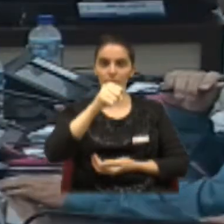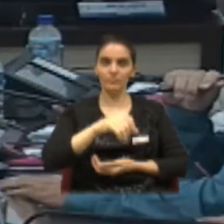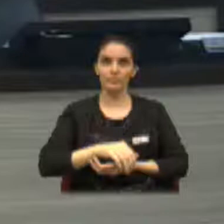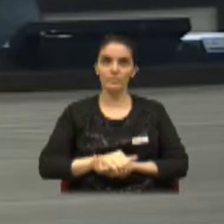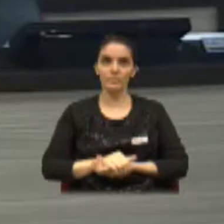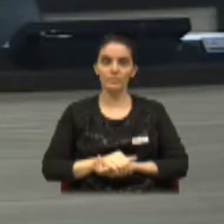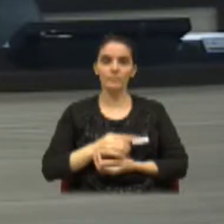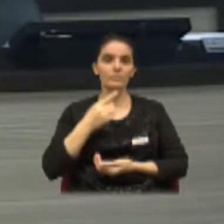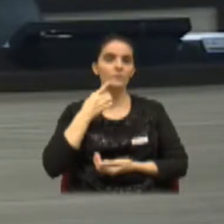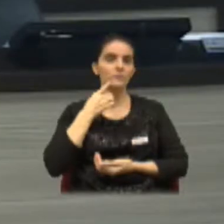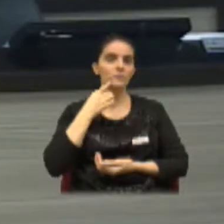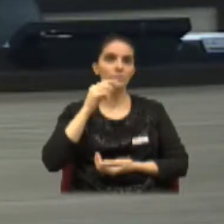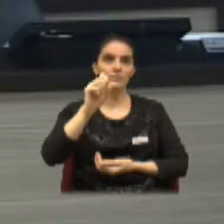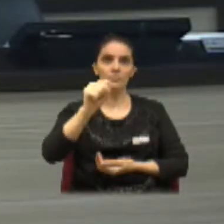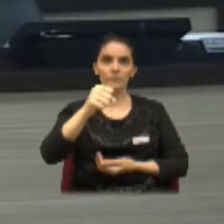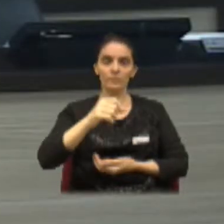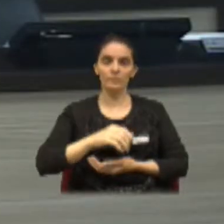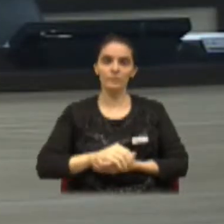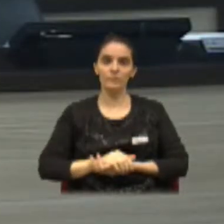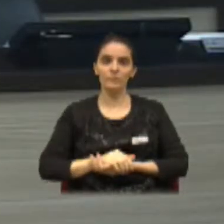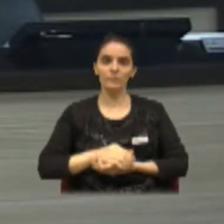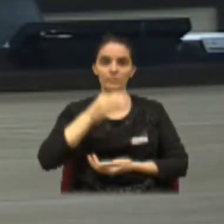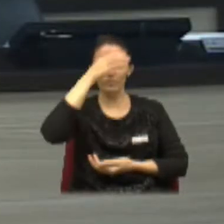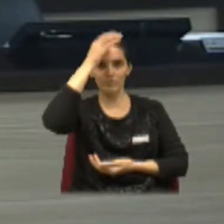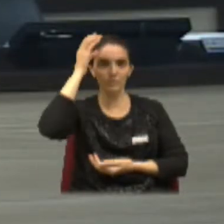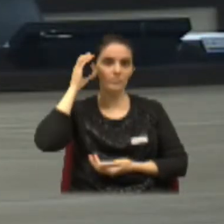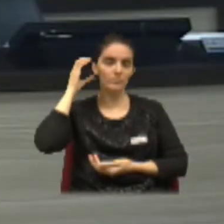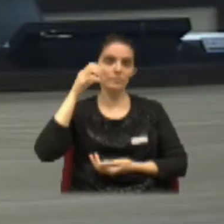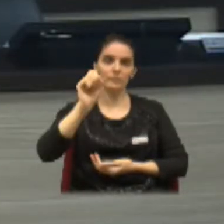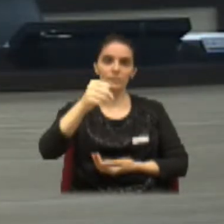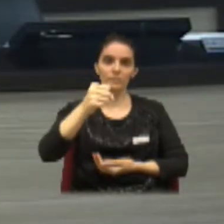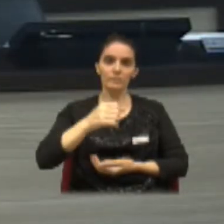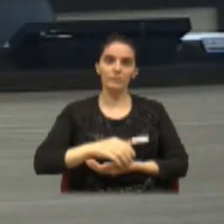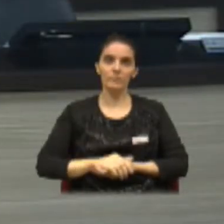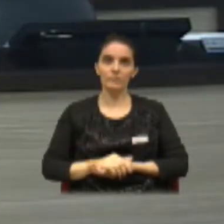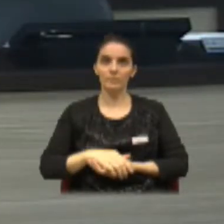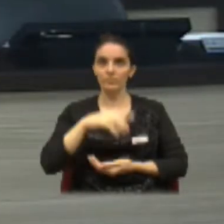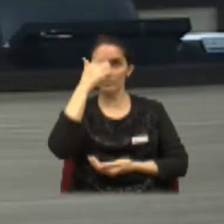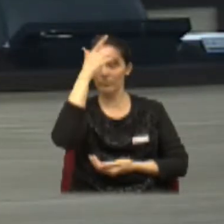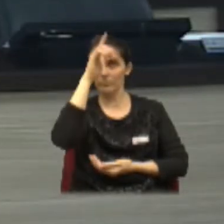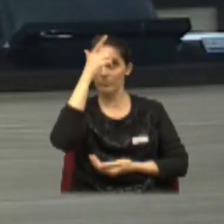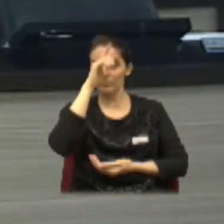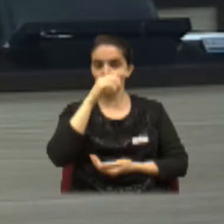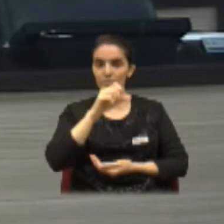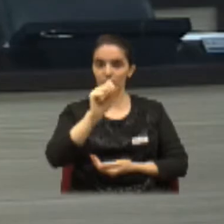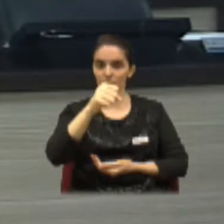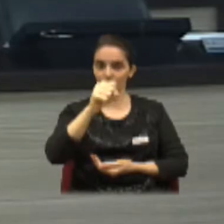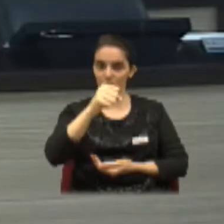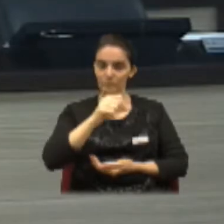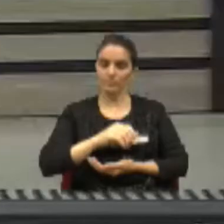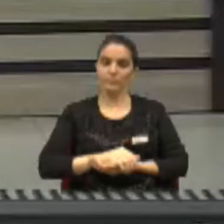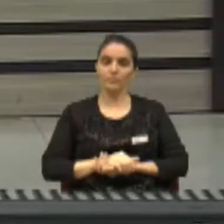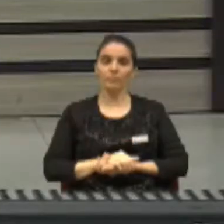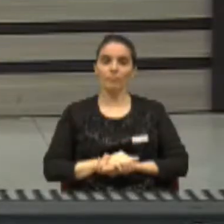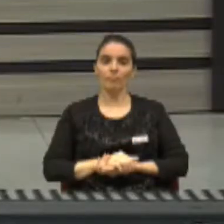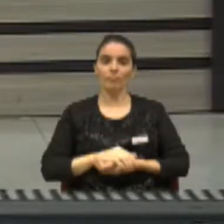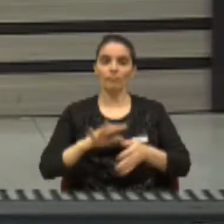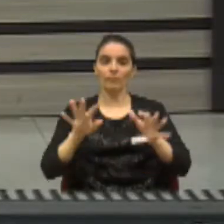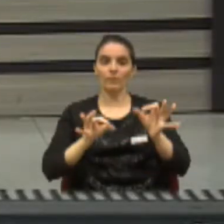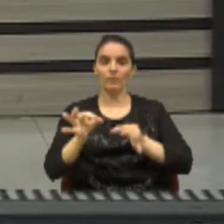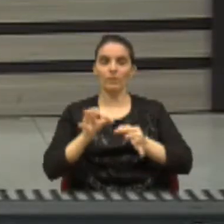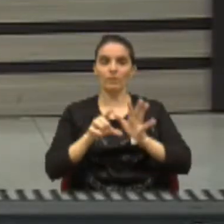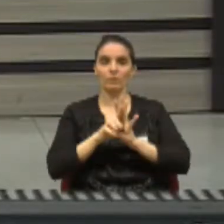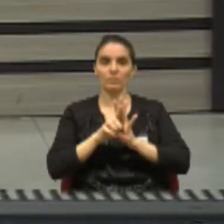presidente. Cleiton Silva. Sim, presidente. Carolina Pontes. Sim, presidente. Lemão. Sim, senhor presidente. Projeto de